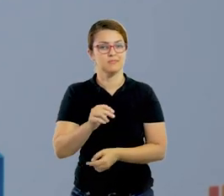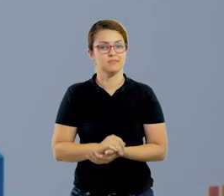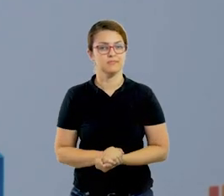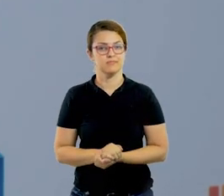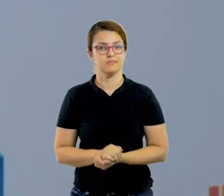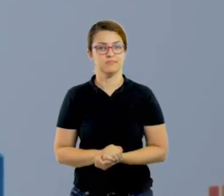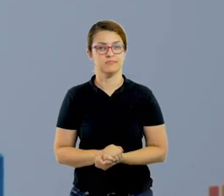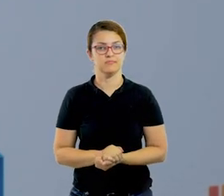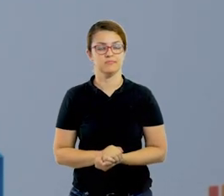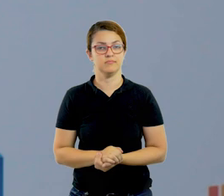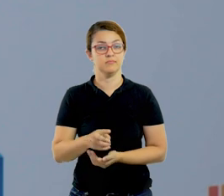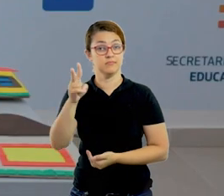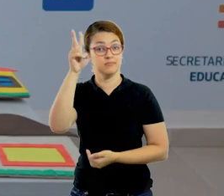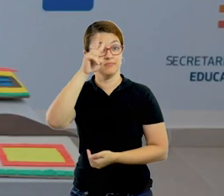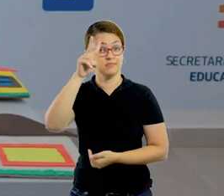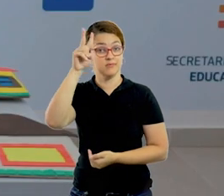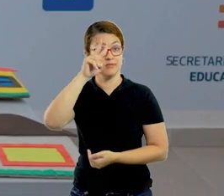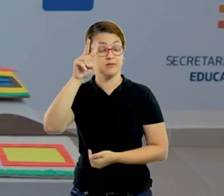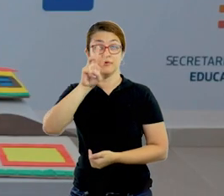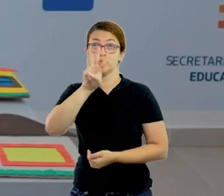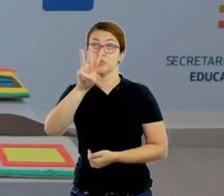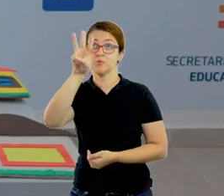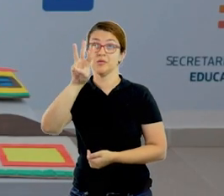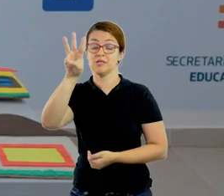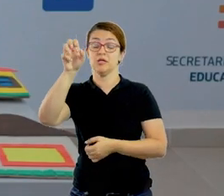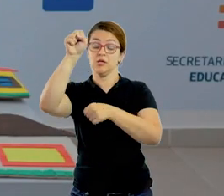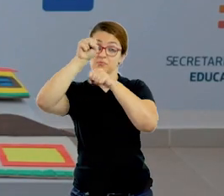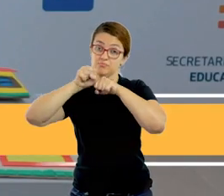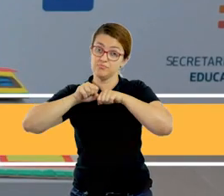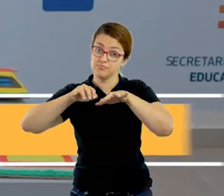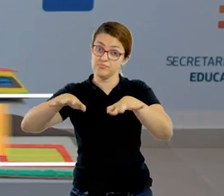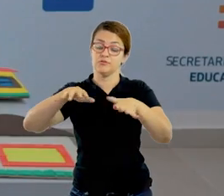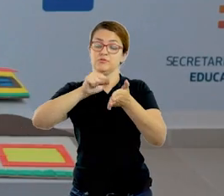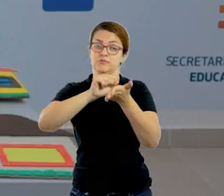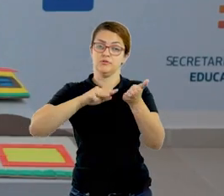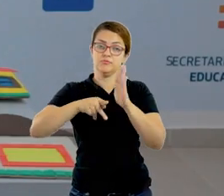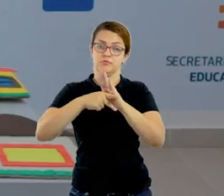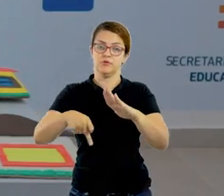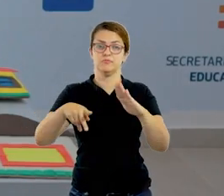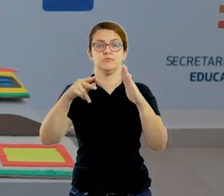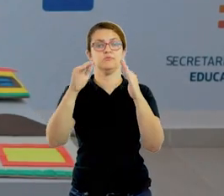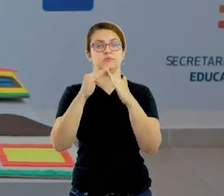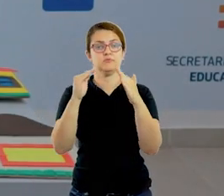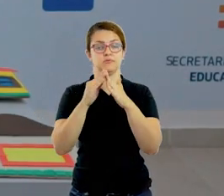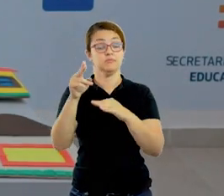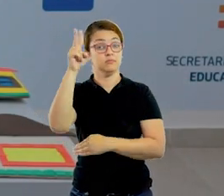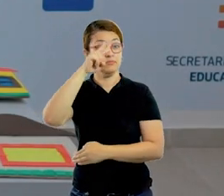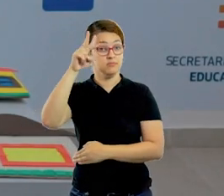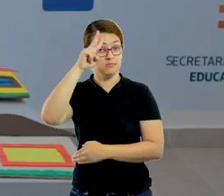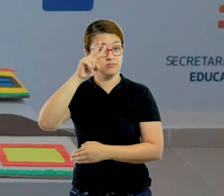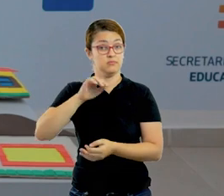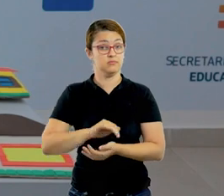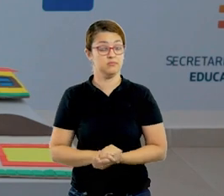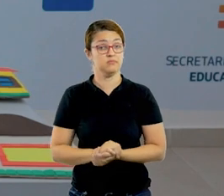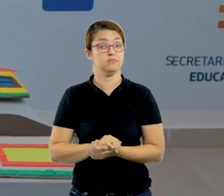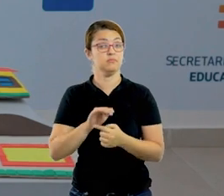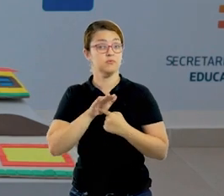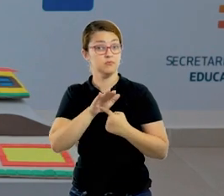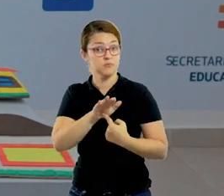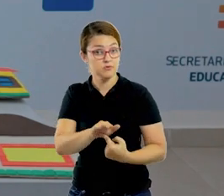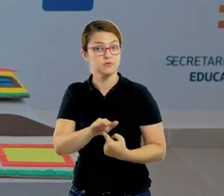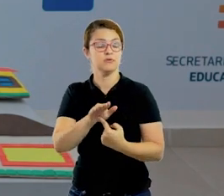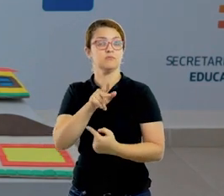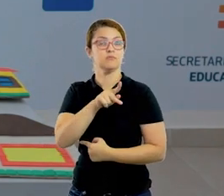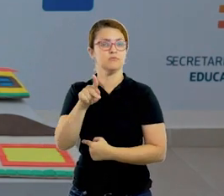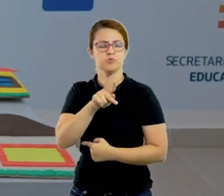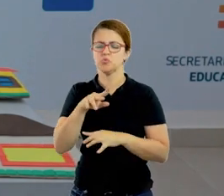sempre, sempre, tá bom? Lembre-se de compartilhar o link, lição de casa, tá bom? Lembre-se também de